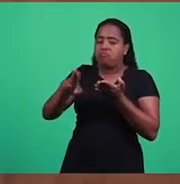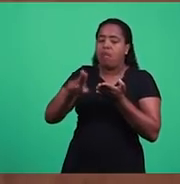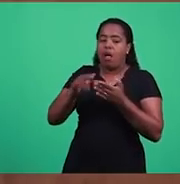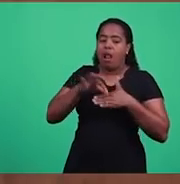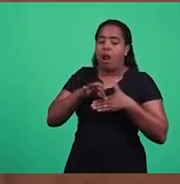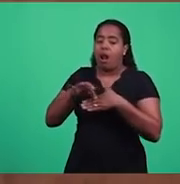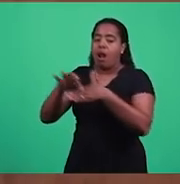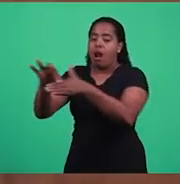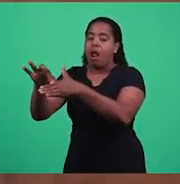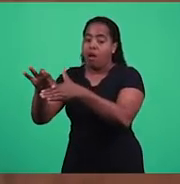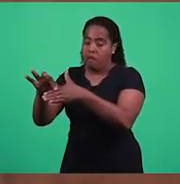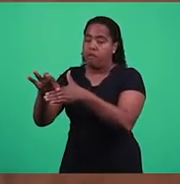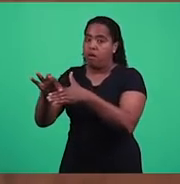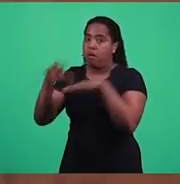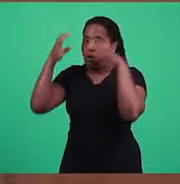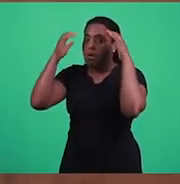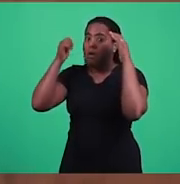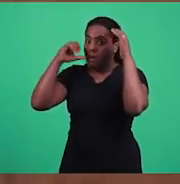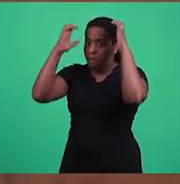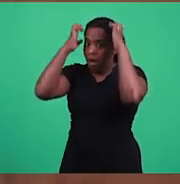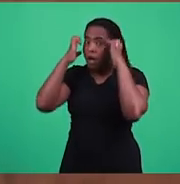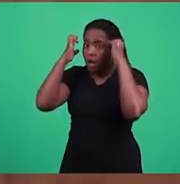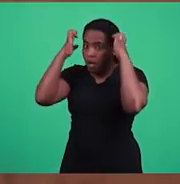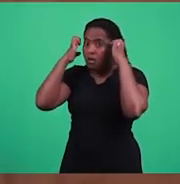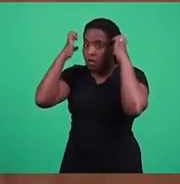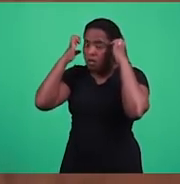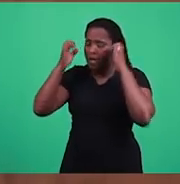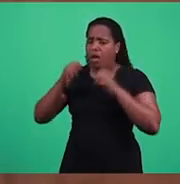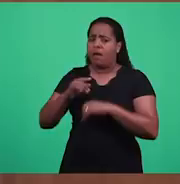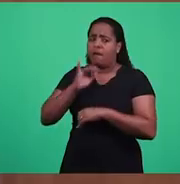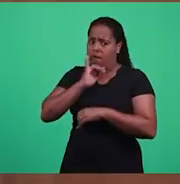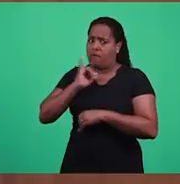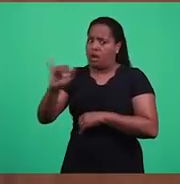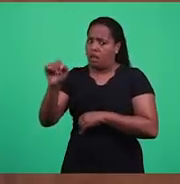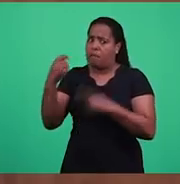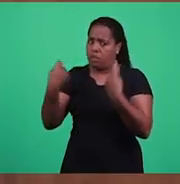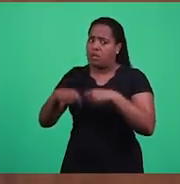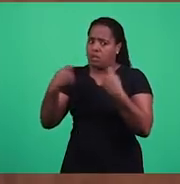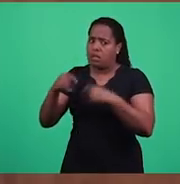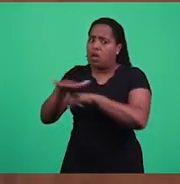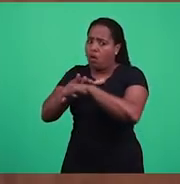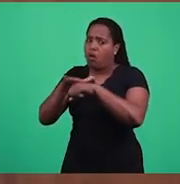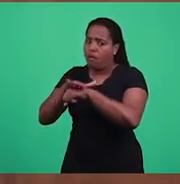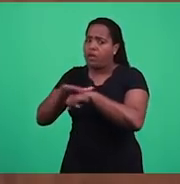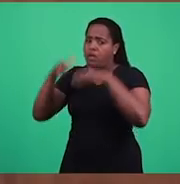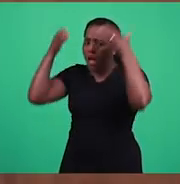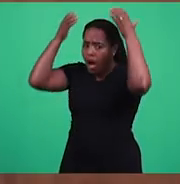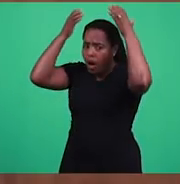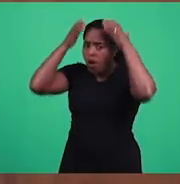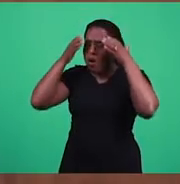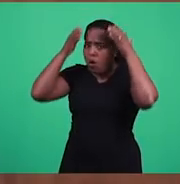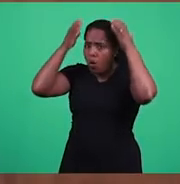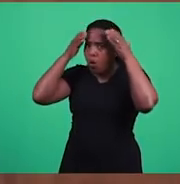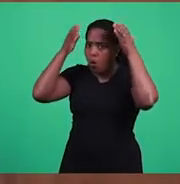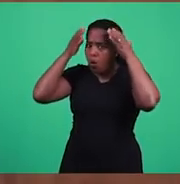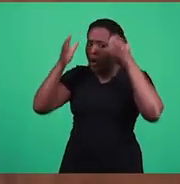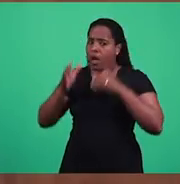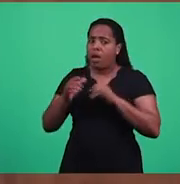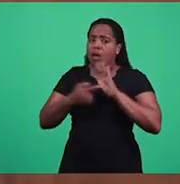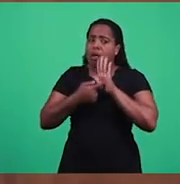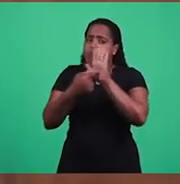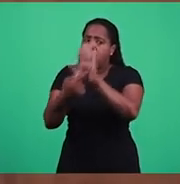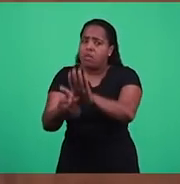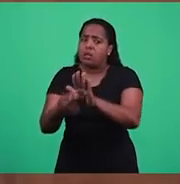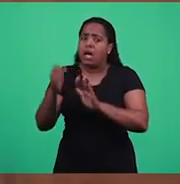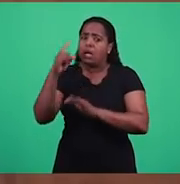Esther e fala com ela que ela tem que ir lá conversar com o rei, para o rei ver que está muito difícil,